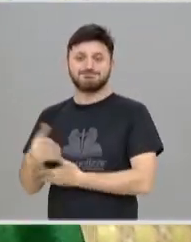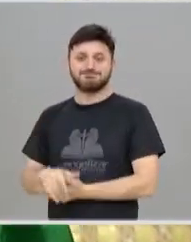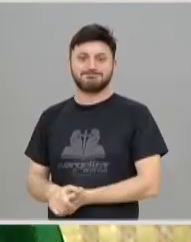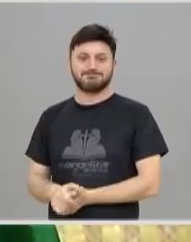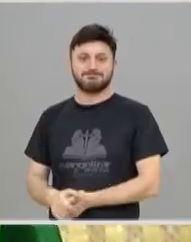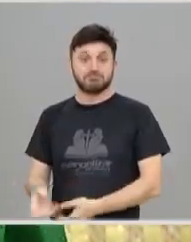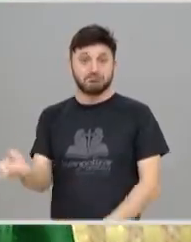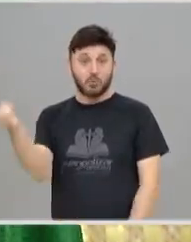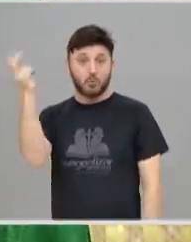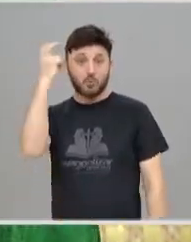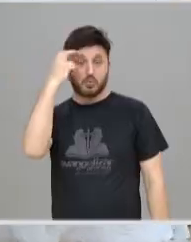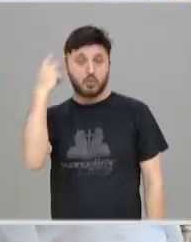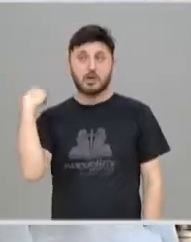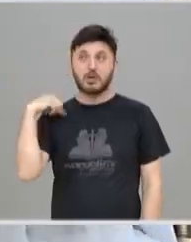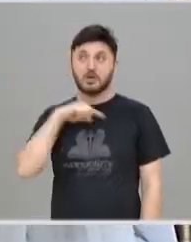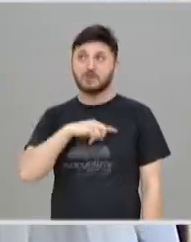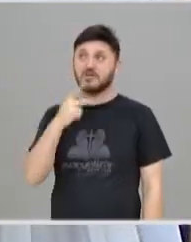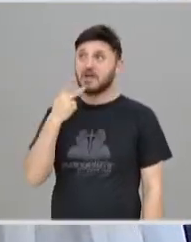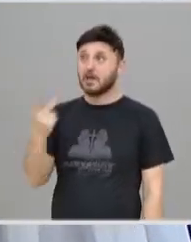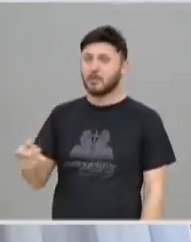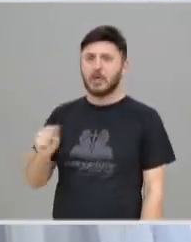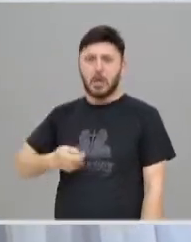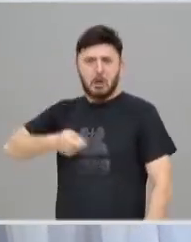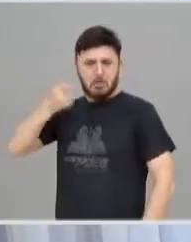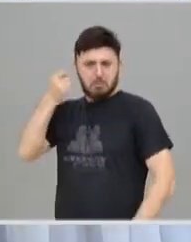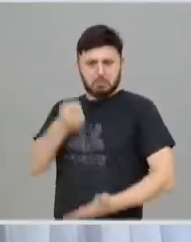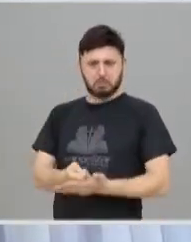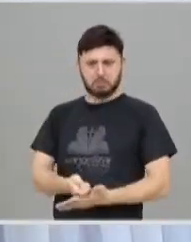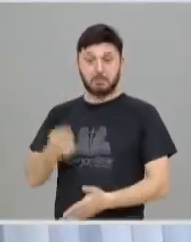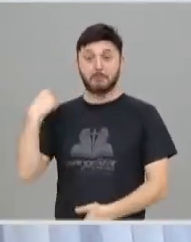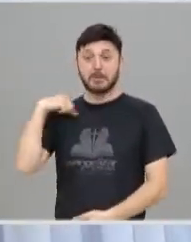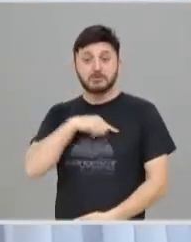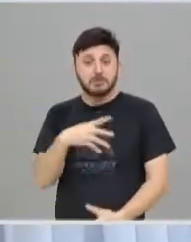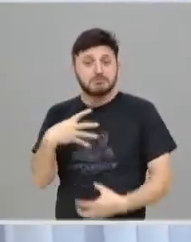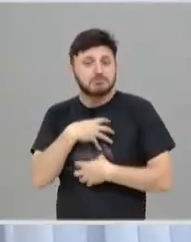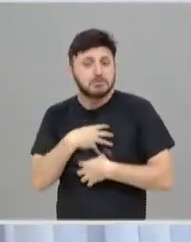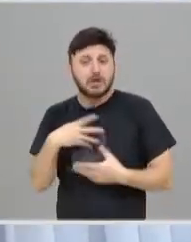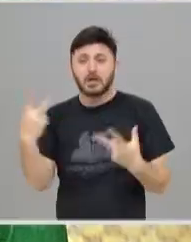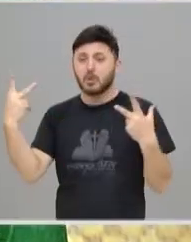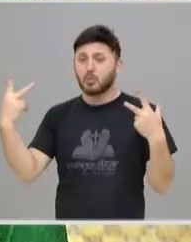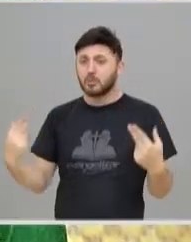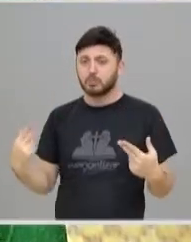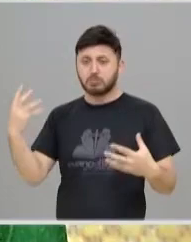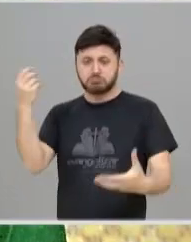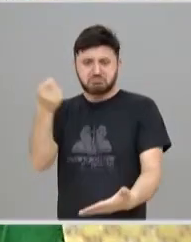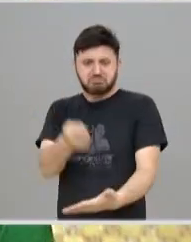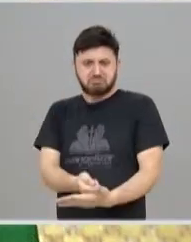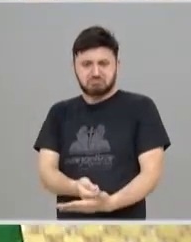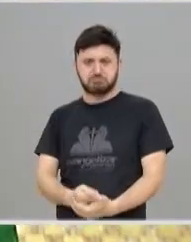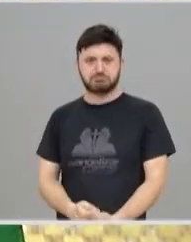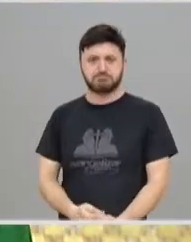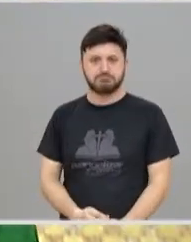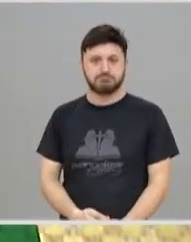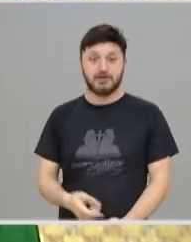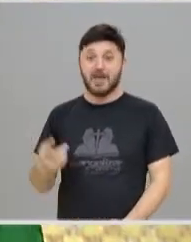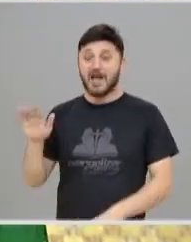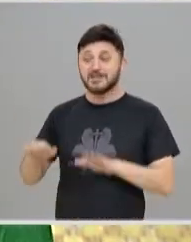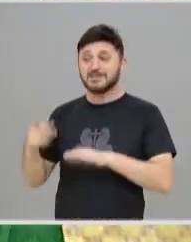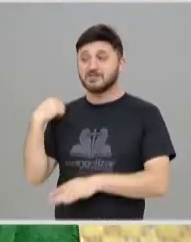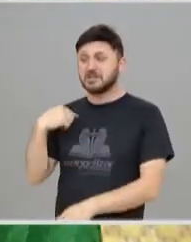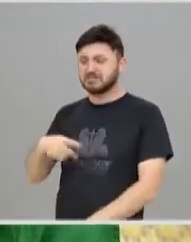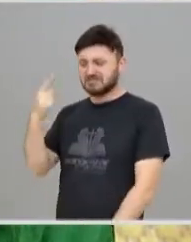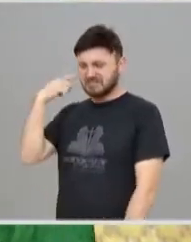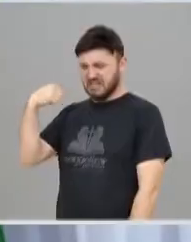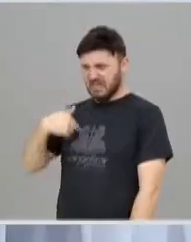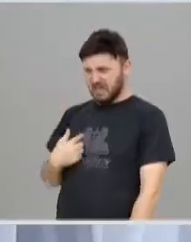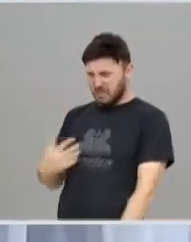Numa cultura onde a gente chama de machismo, sim, mas nós agimos com machismo. Porque às vezes a gente não abraça. Qual a